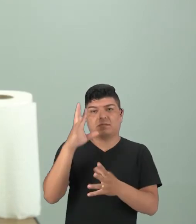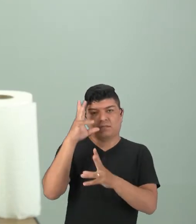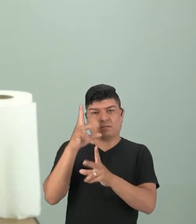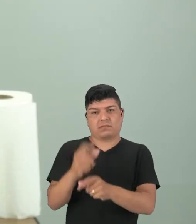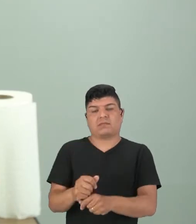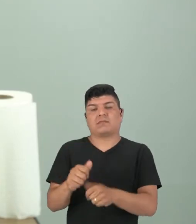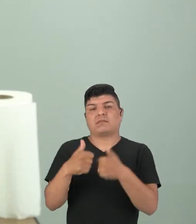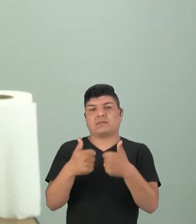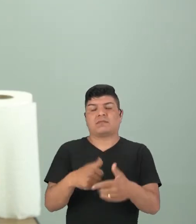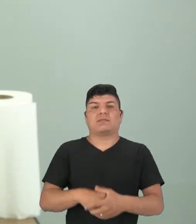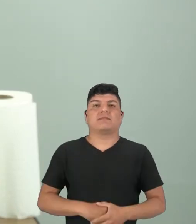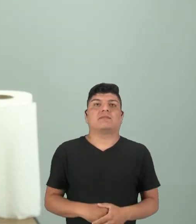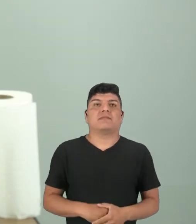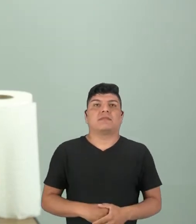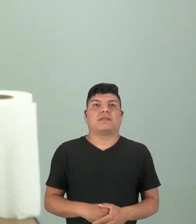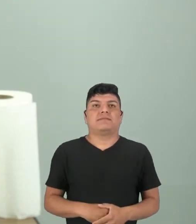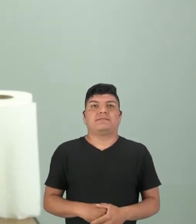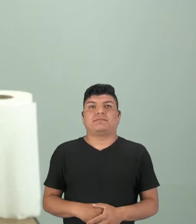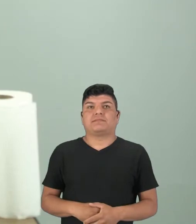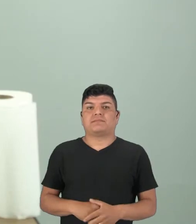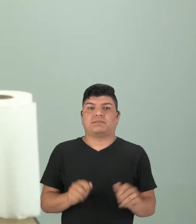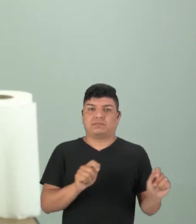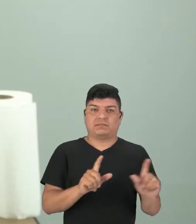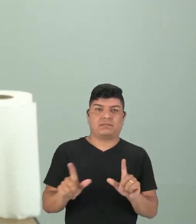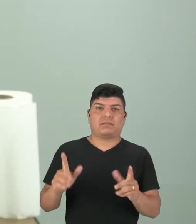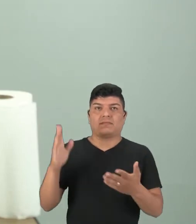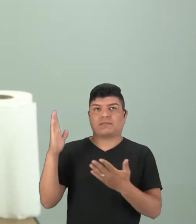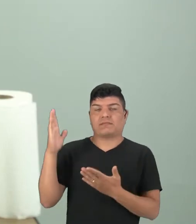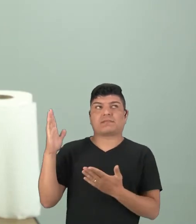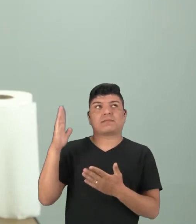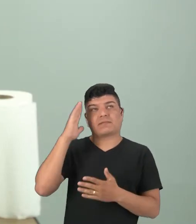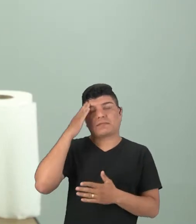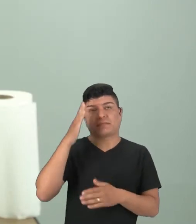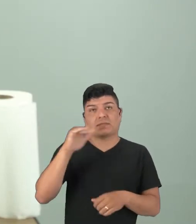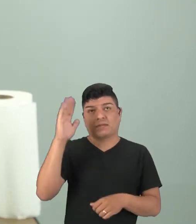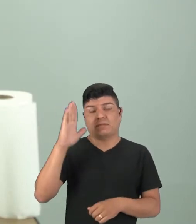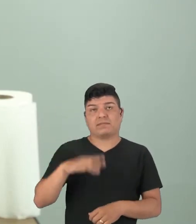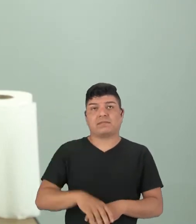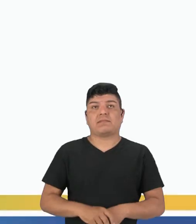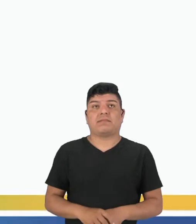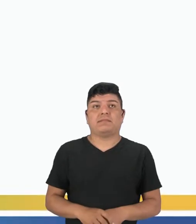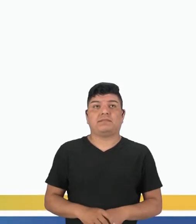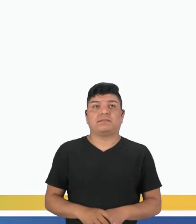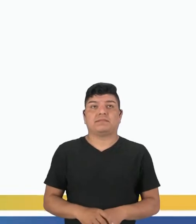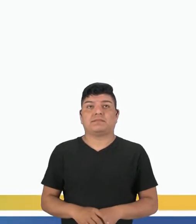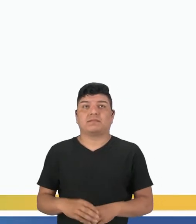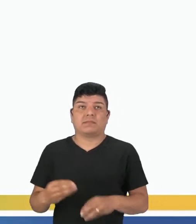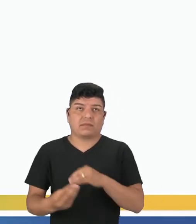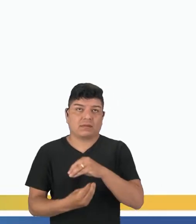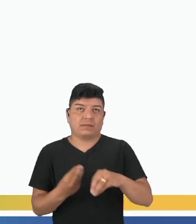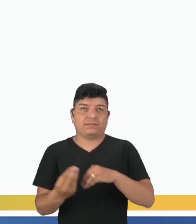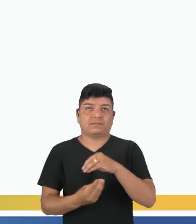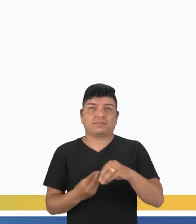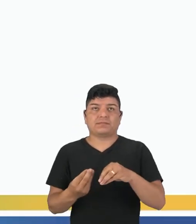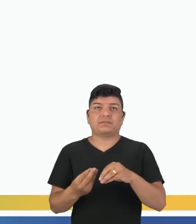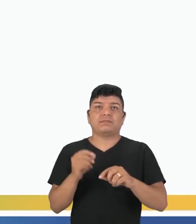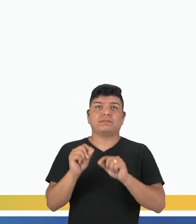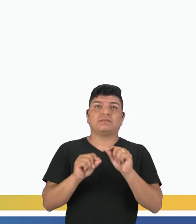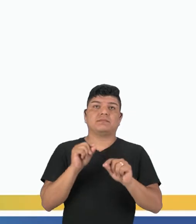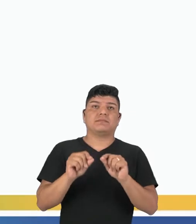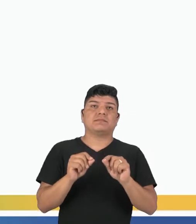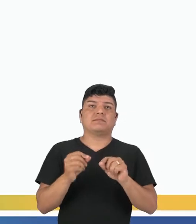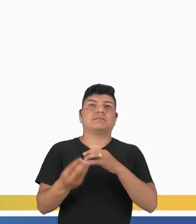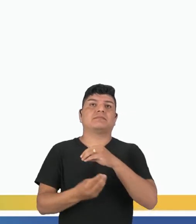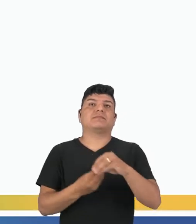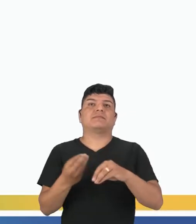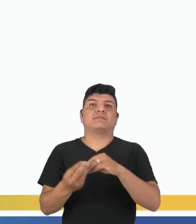relembrando, tá bom? Vamos lá, na telinha comigo para a gente compreender mais. Olha, mistura. Denominamos uma